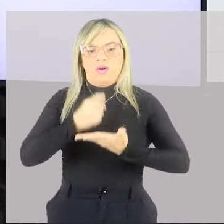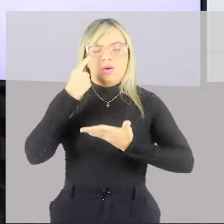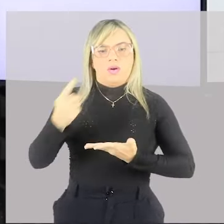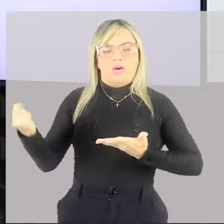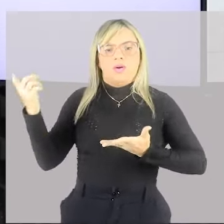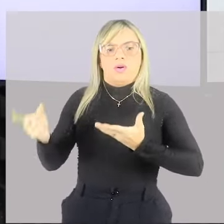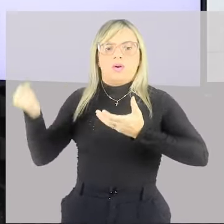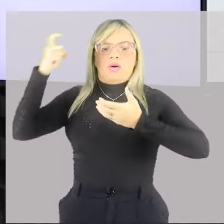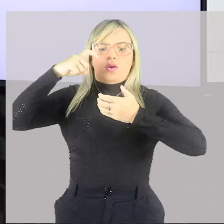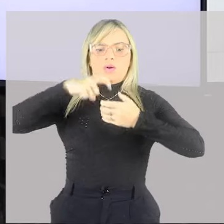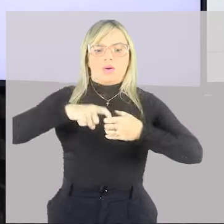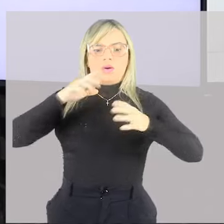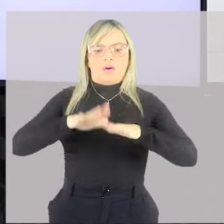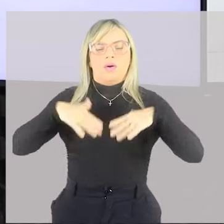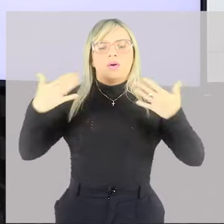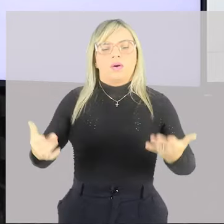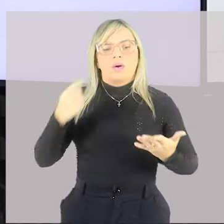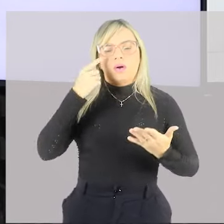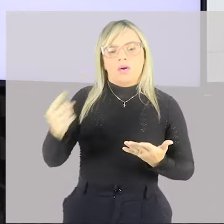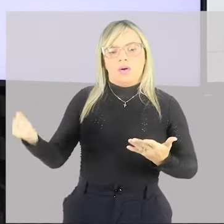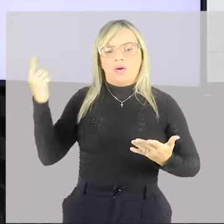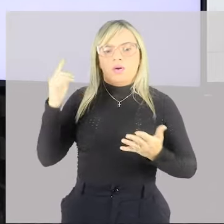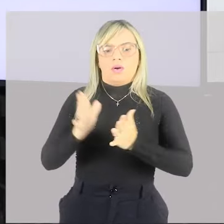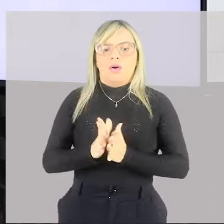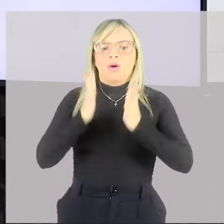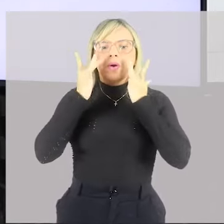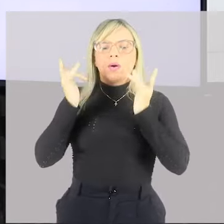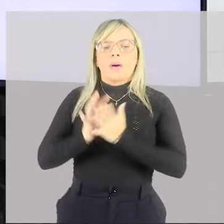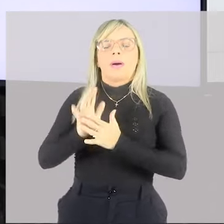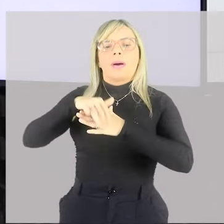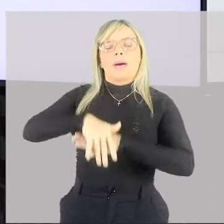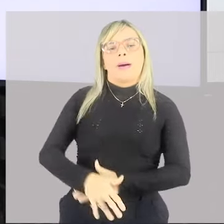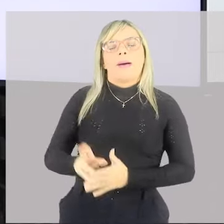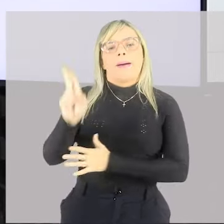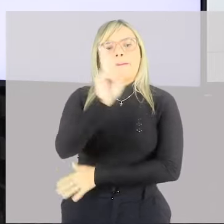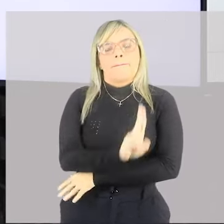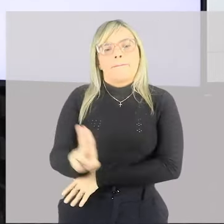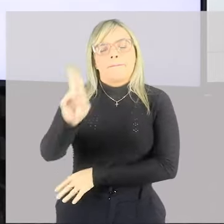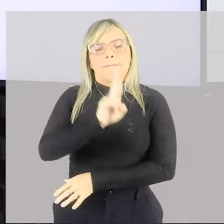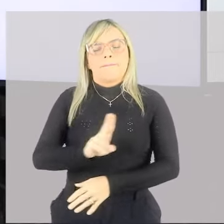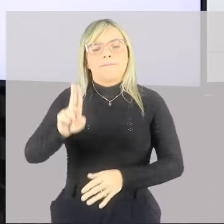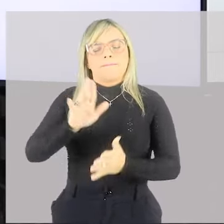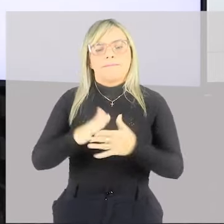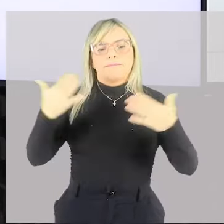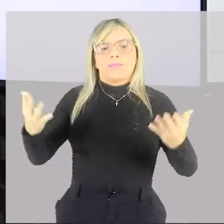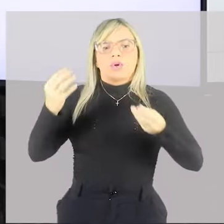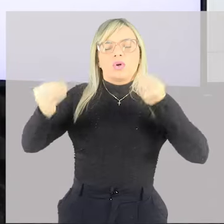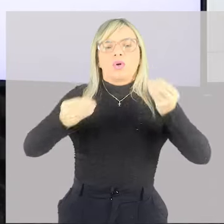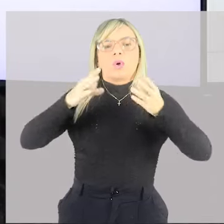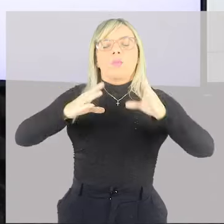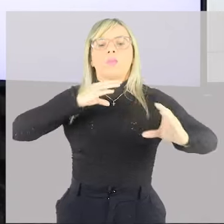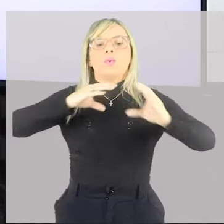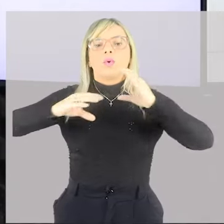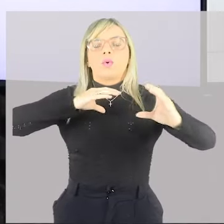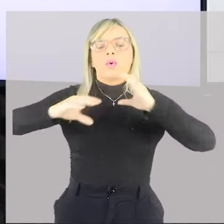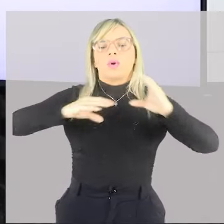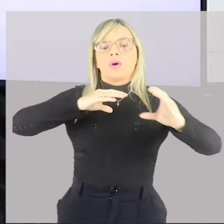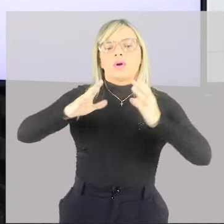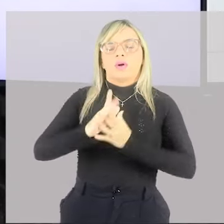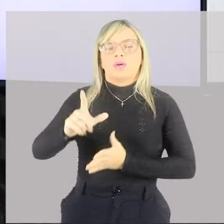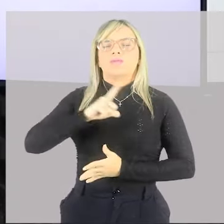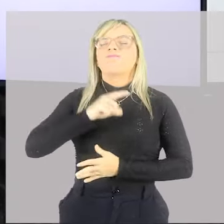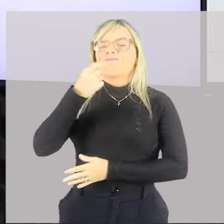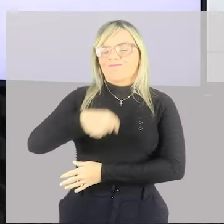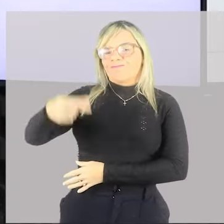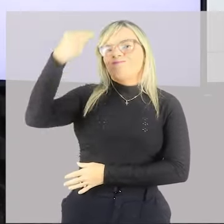Voltamos ao que eu disse então essa arte pré-histórica ela era utilizada como uma forma de comunicação é isso que eu tenho que ter